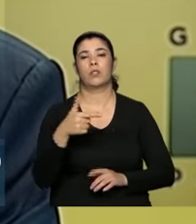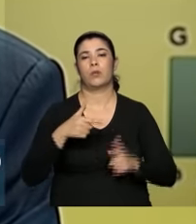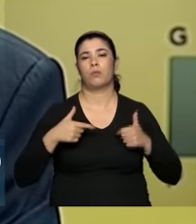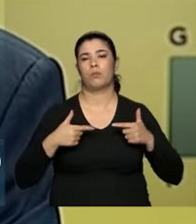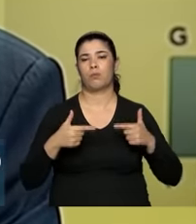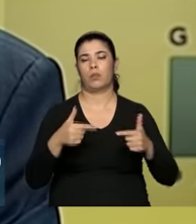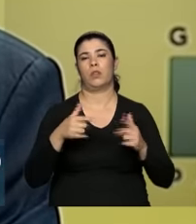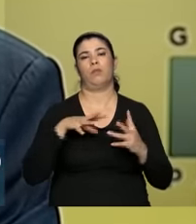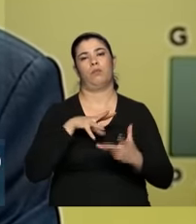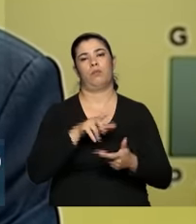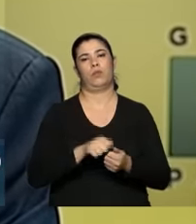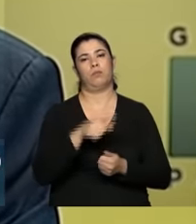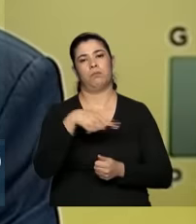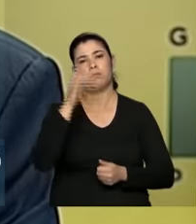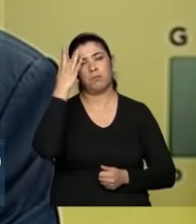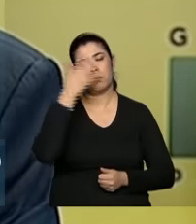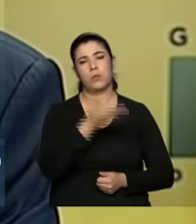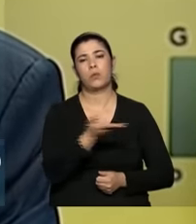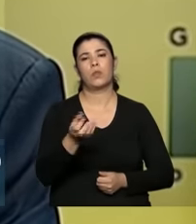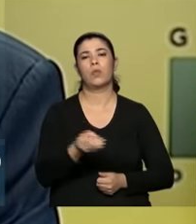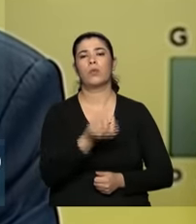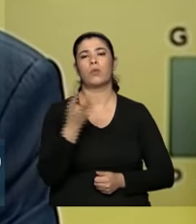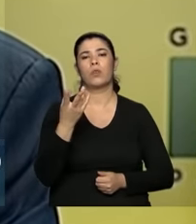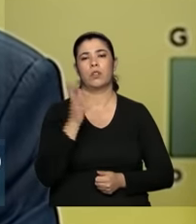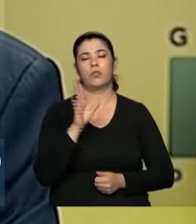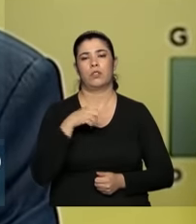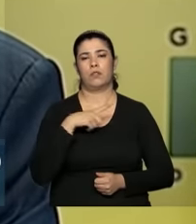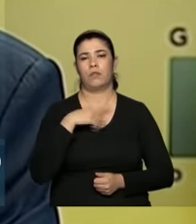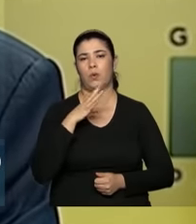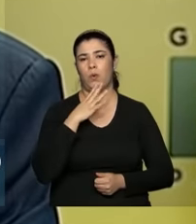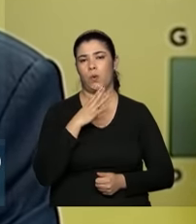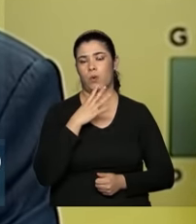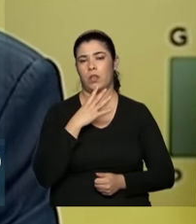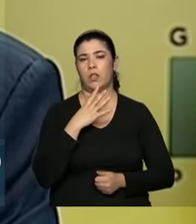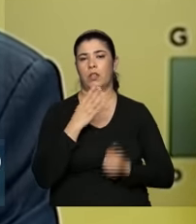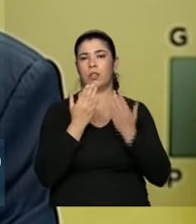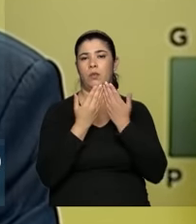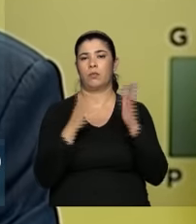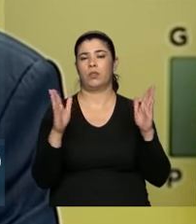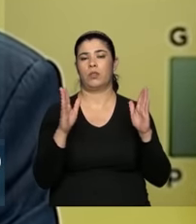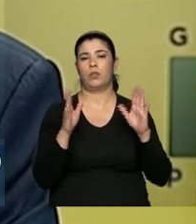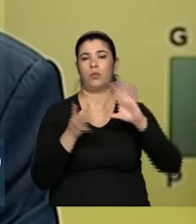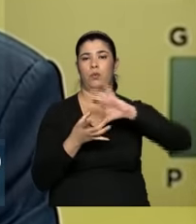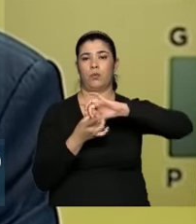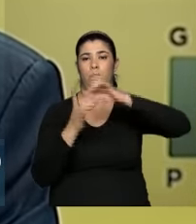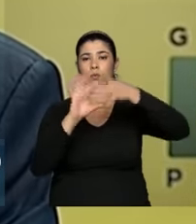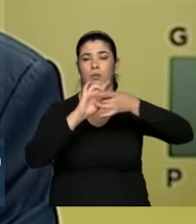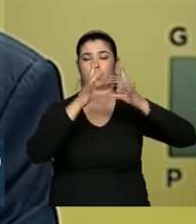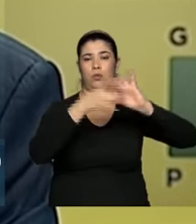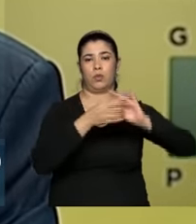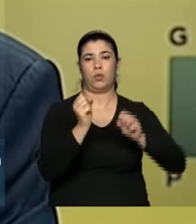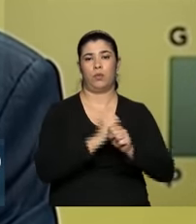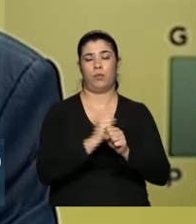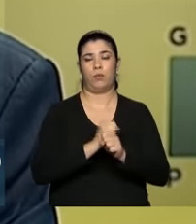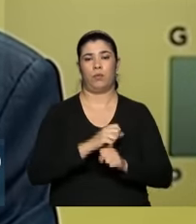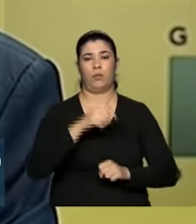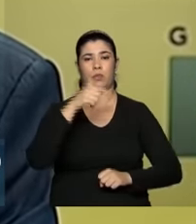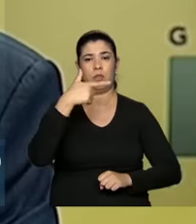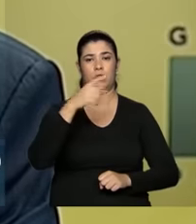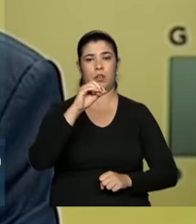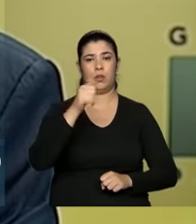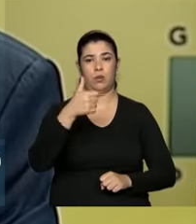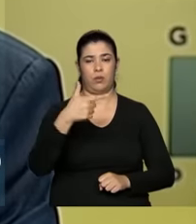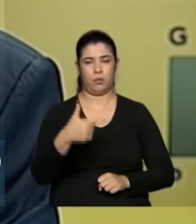mundial. Não sei se quantos de vocês assistiram à abertura dos Jogos Olímpicos de 2012. Se